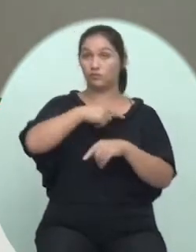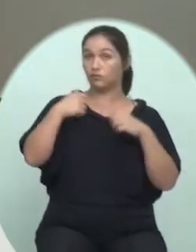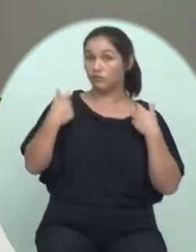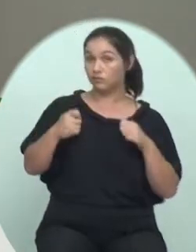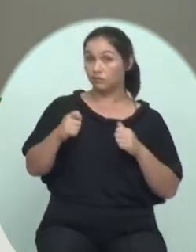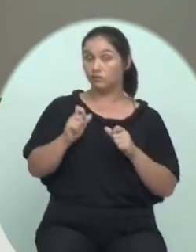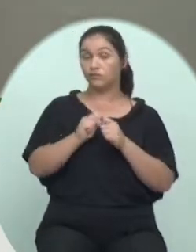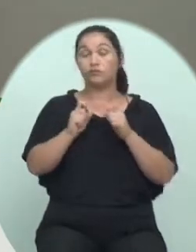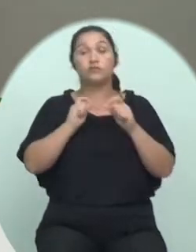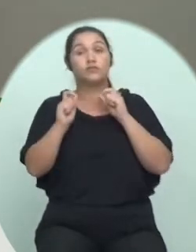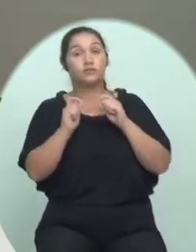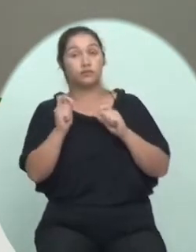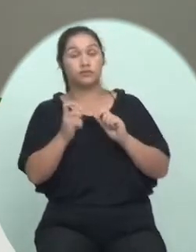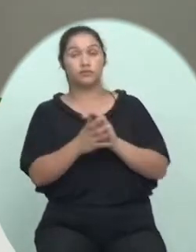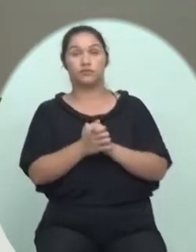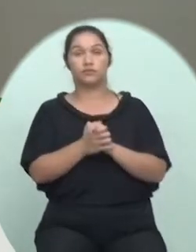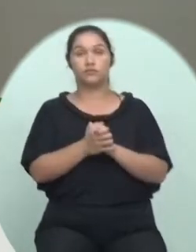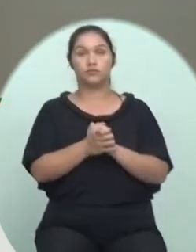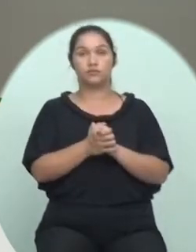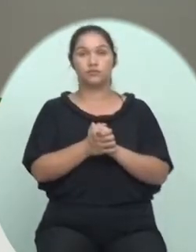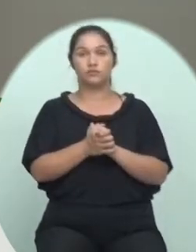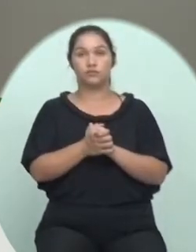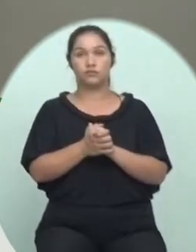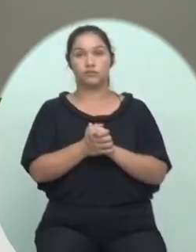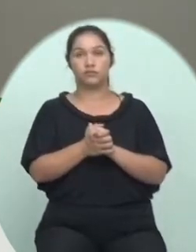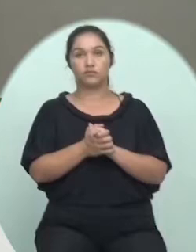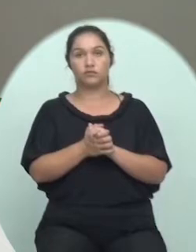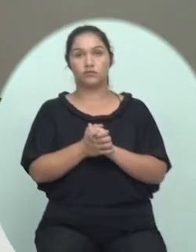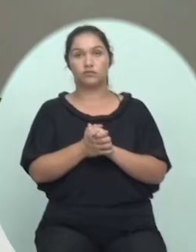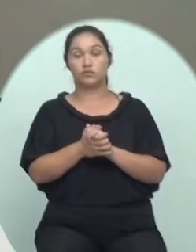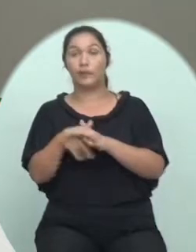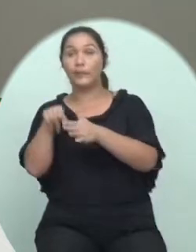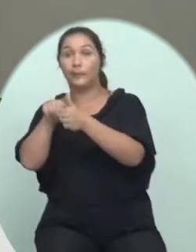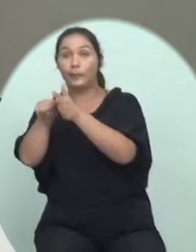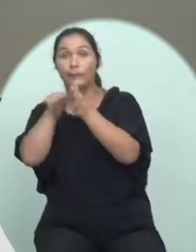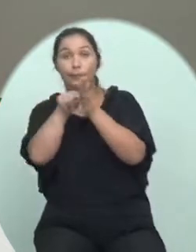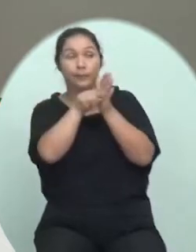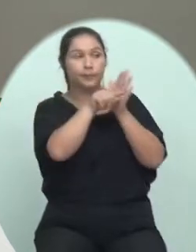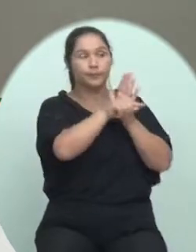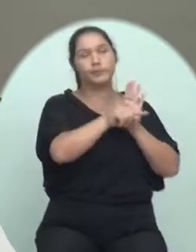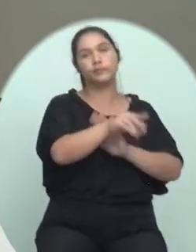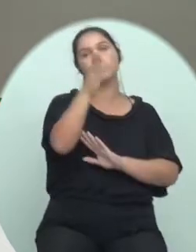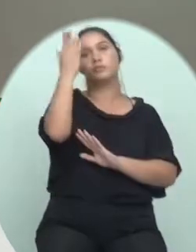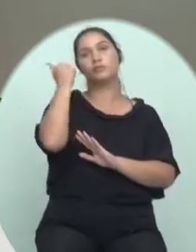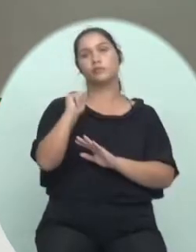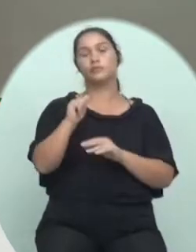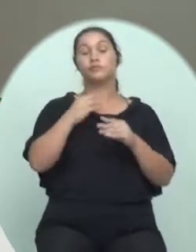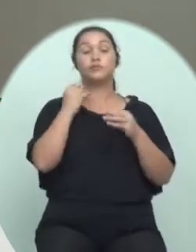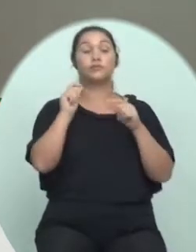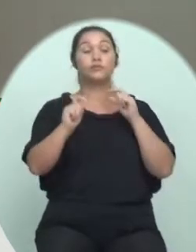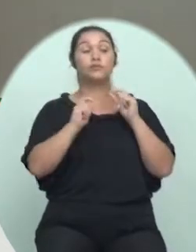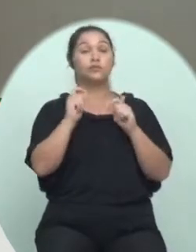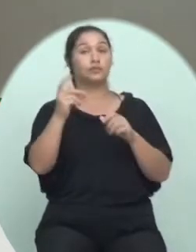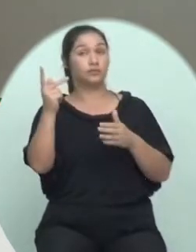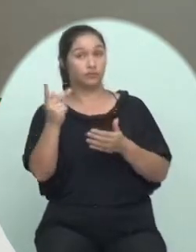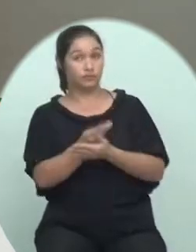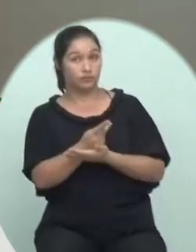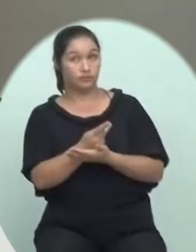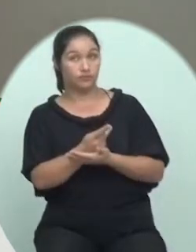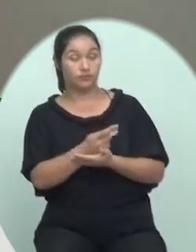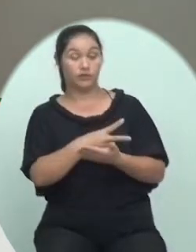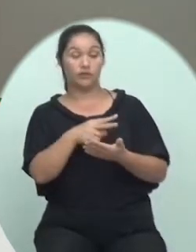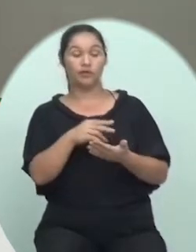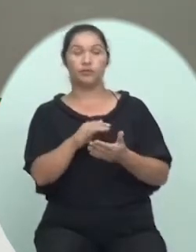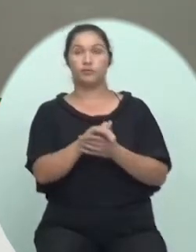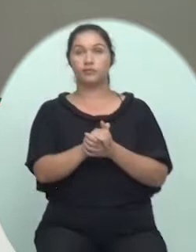né, uma boa investigação, se os trabalhos foram realizados a contento, dentro daquilo que estava previsto no contrato,